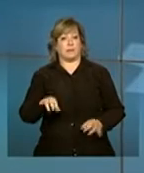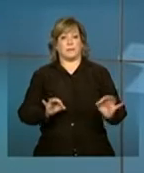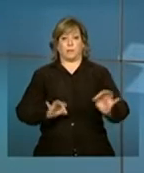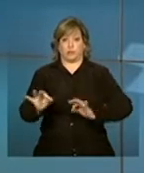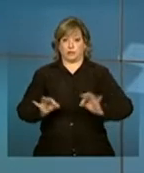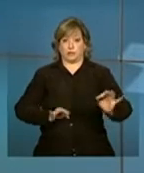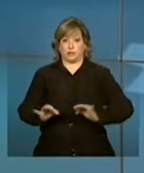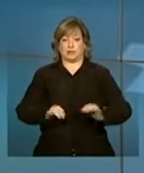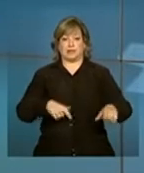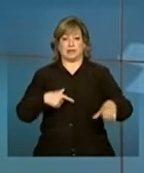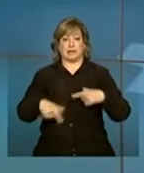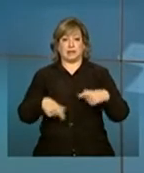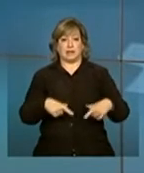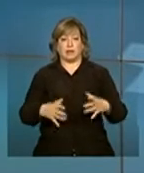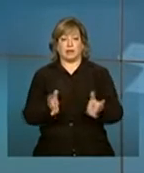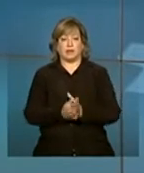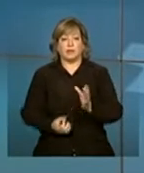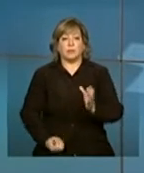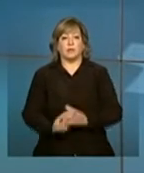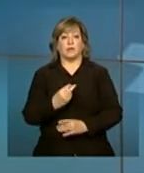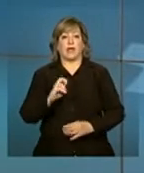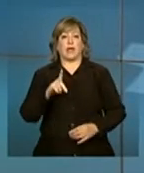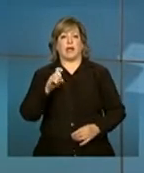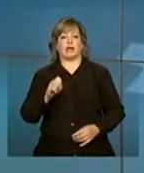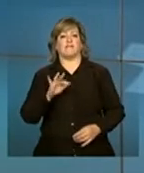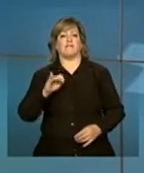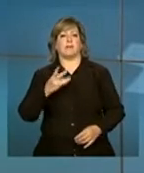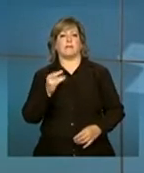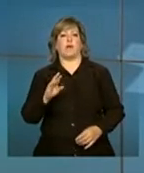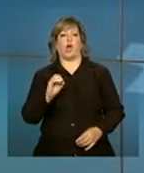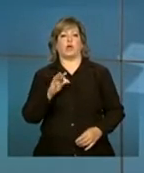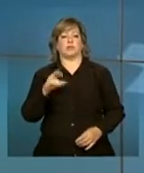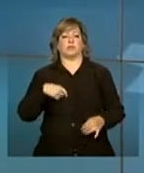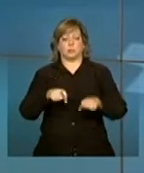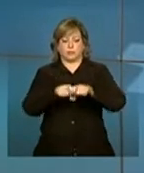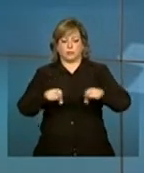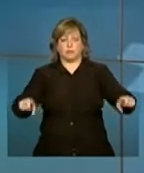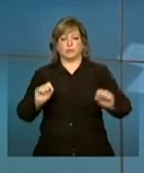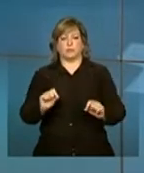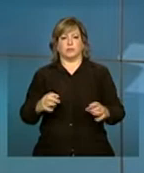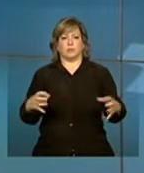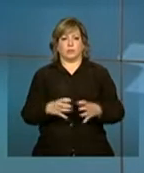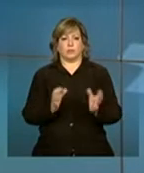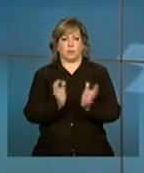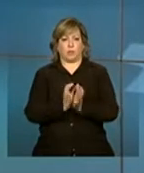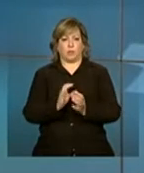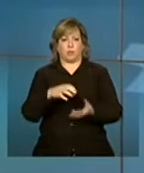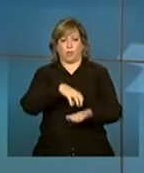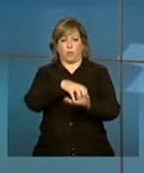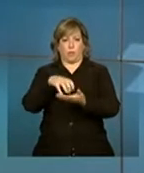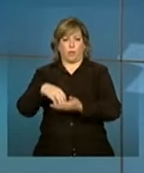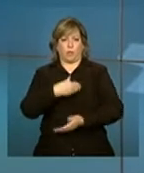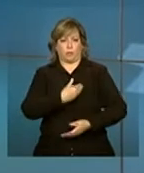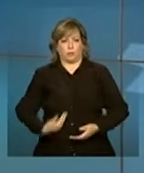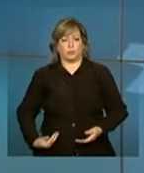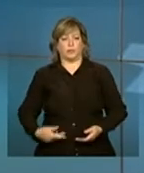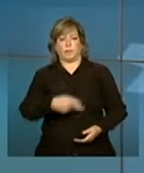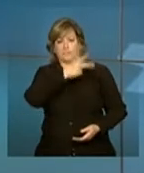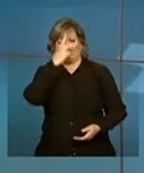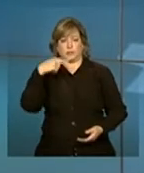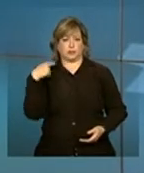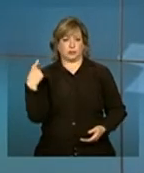projeto atua na implantação de rede de fibra ótica para conexão entre os órgãos públicos o acesso da população